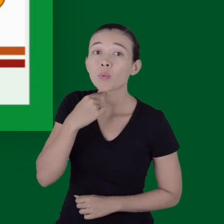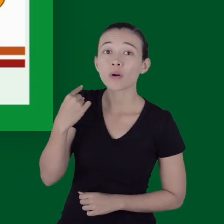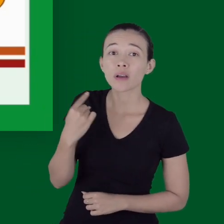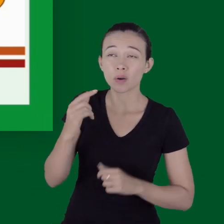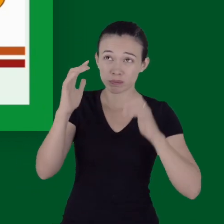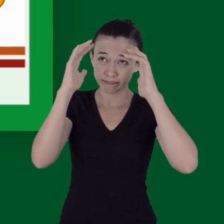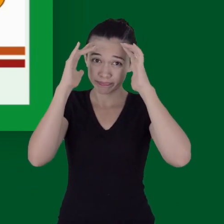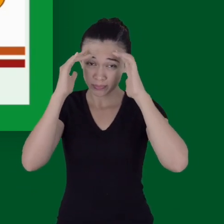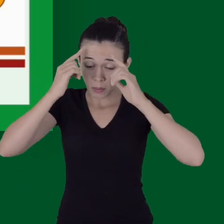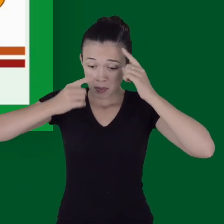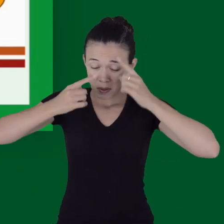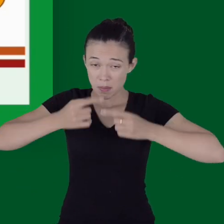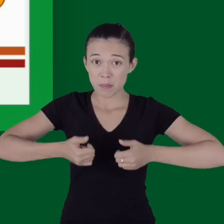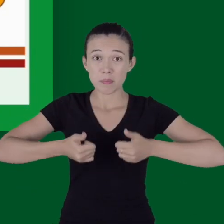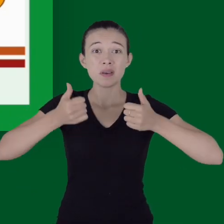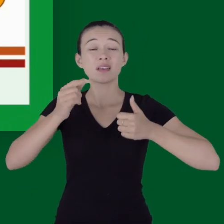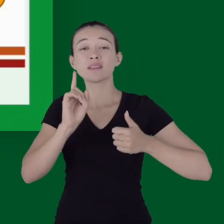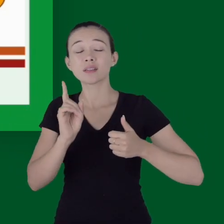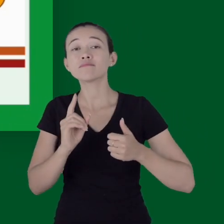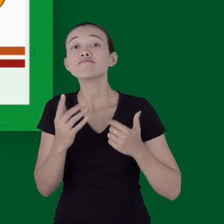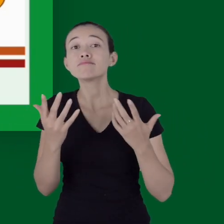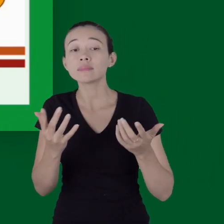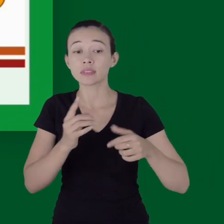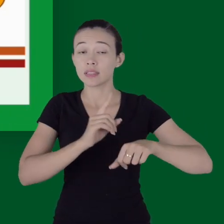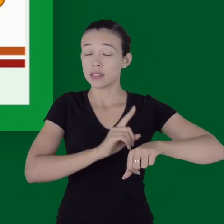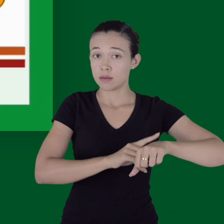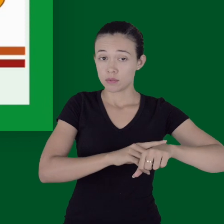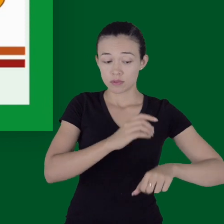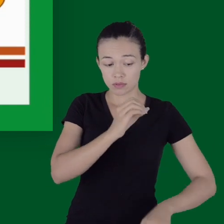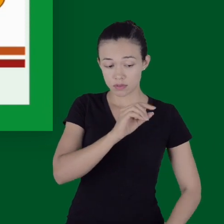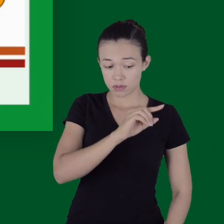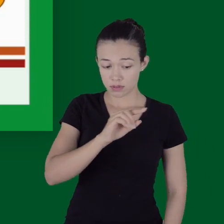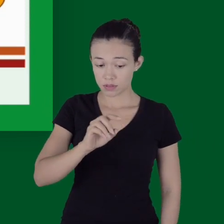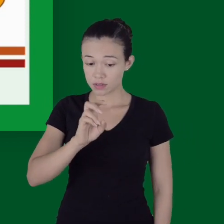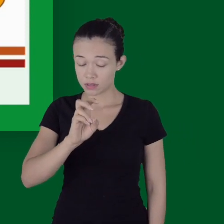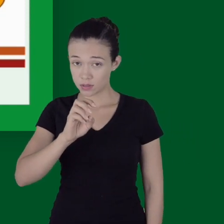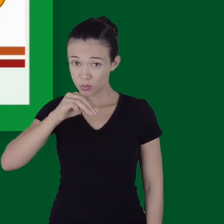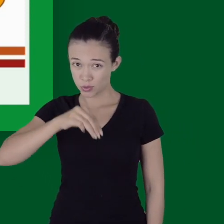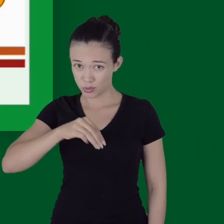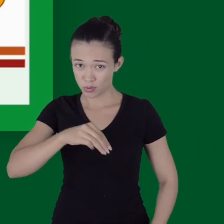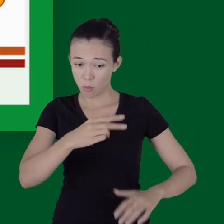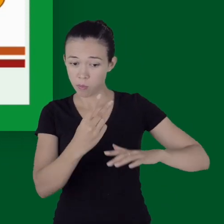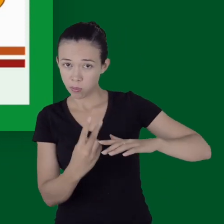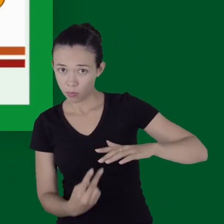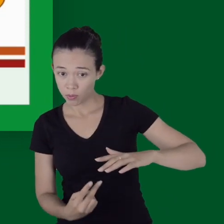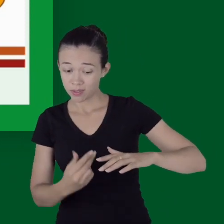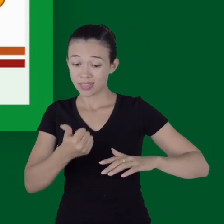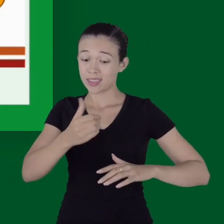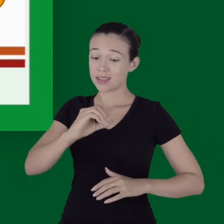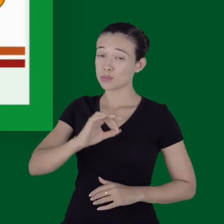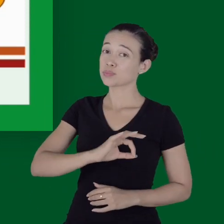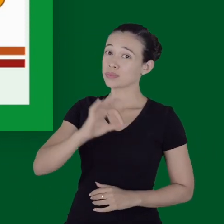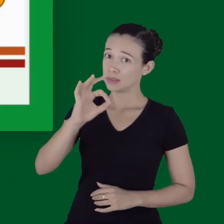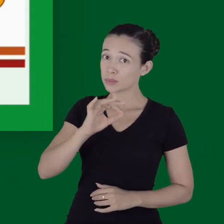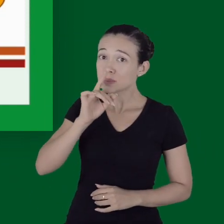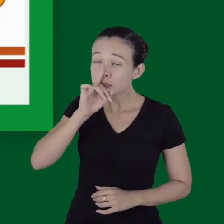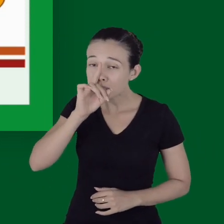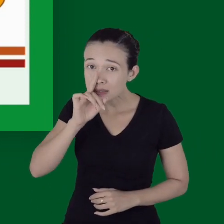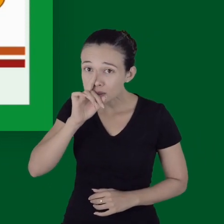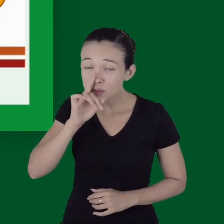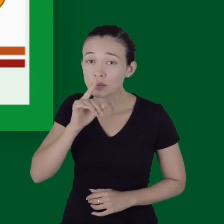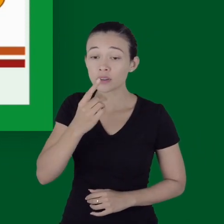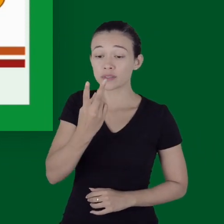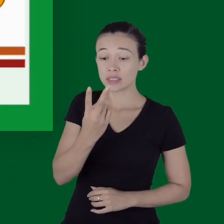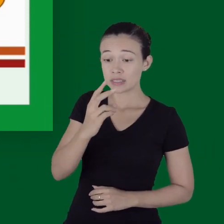comprometimento neurológico grave após a alta hospitalar, entre 0 a 5 minutos de submersão, 10%. E com mais de